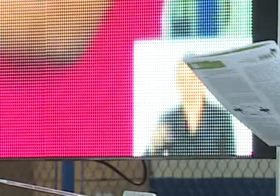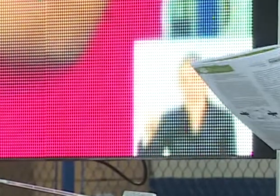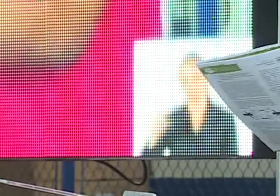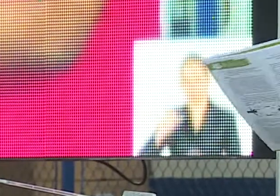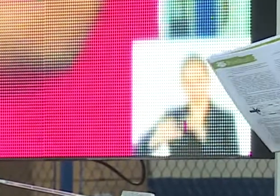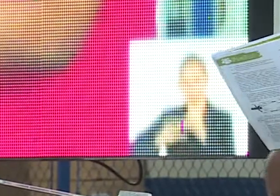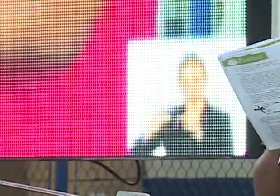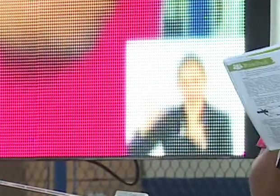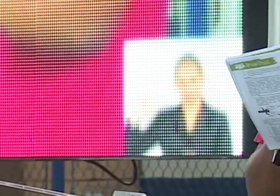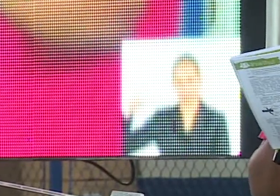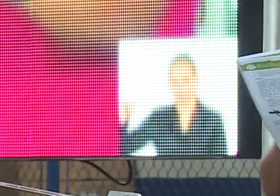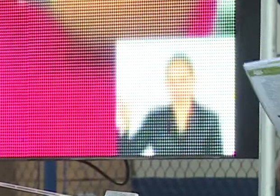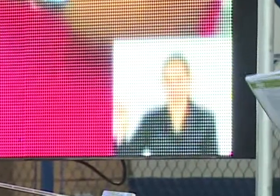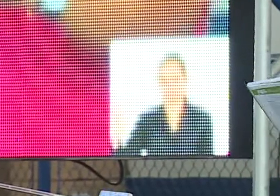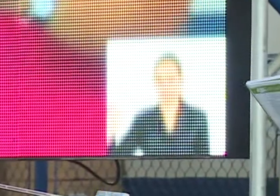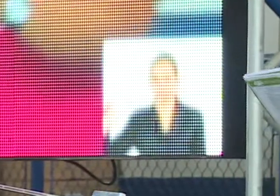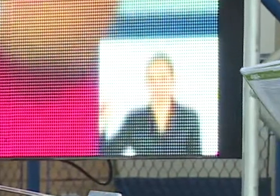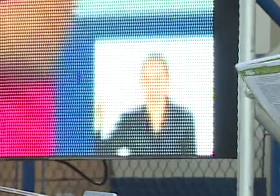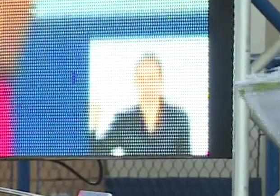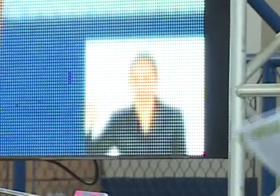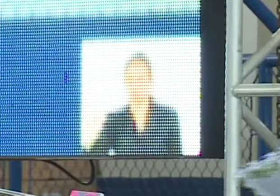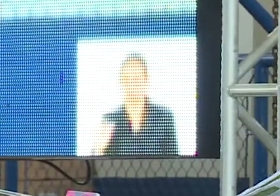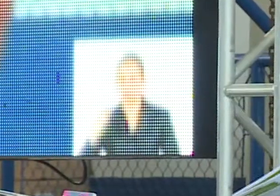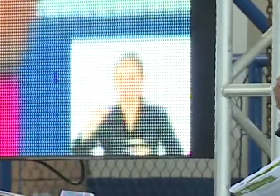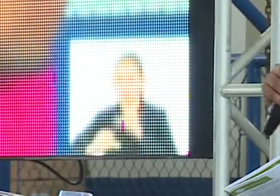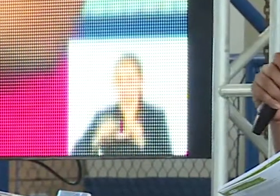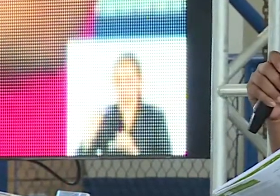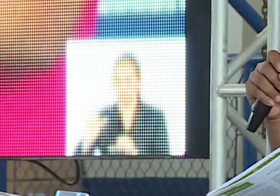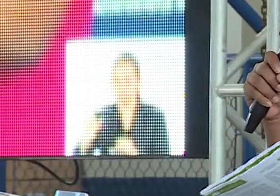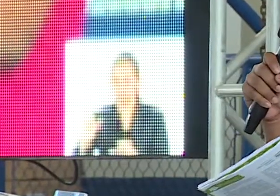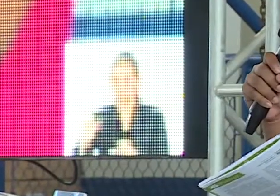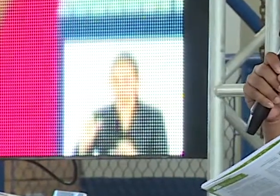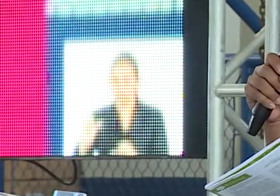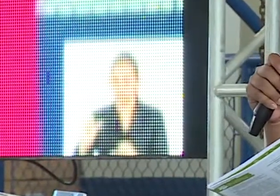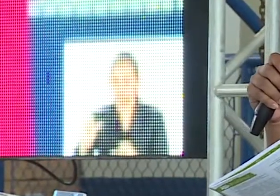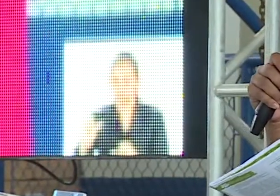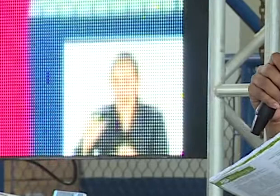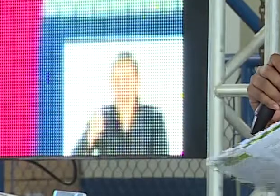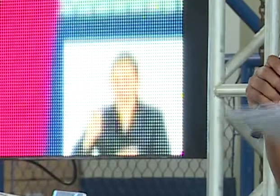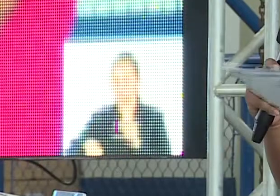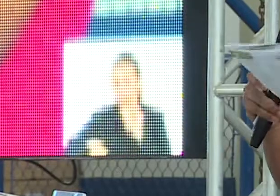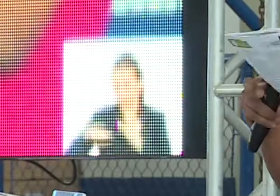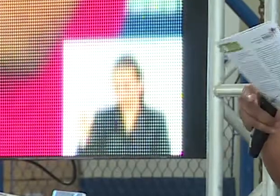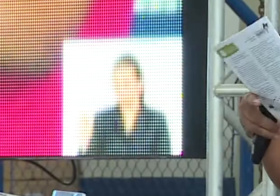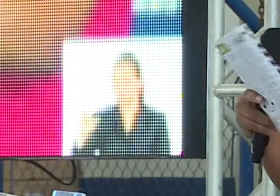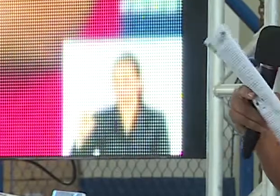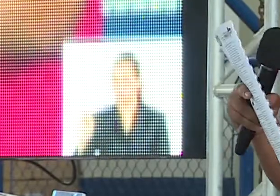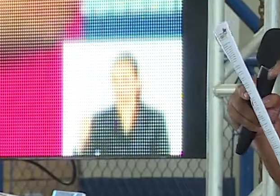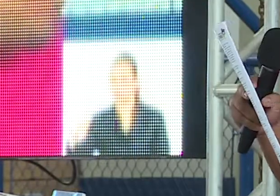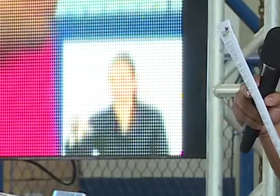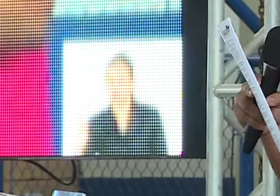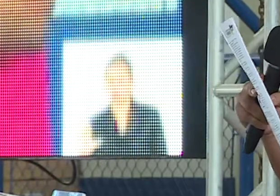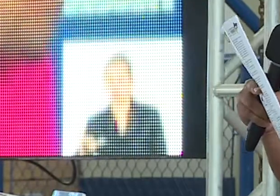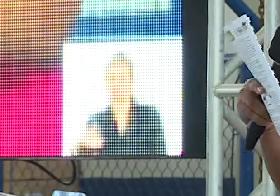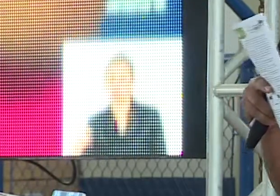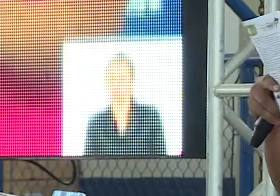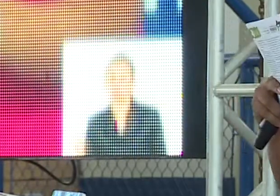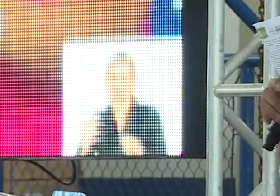se altera quando fazemos uso de catalisadores. Falso ou verdadeiro? Galera, o que foi que eu acabei de